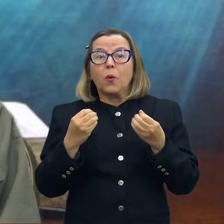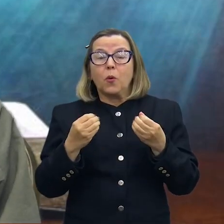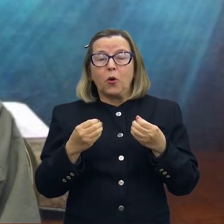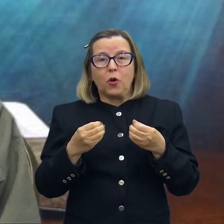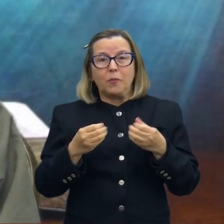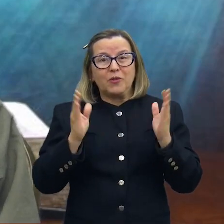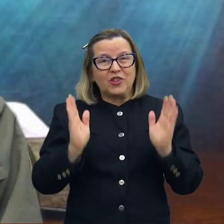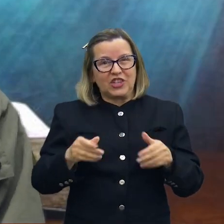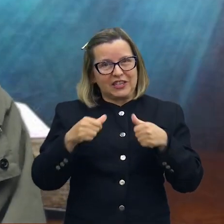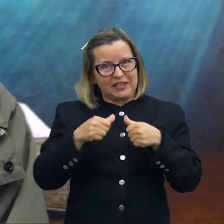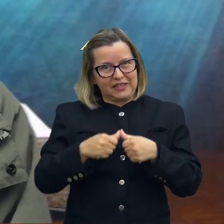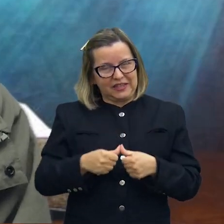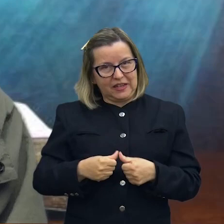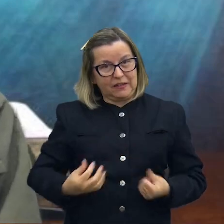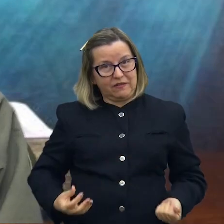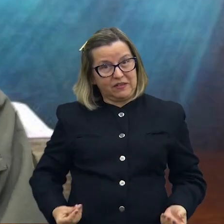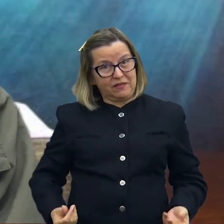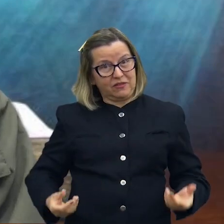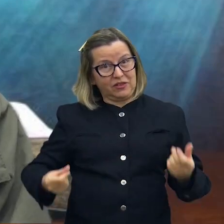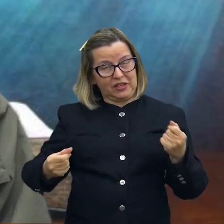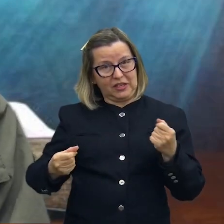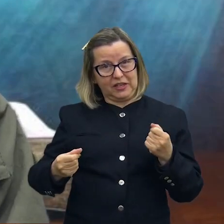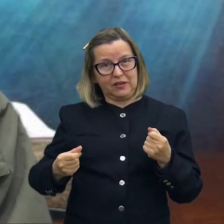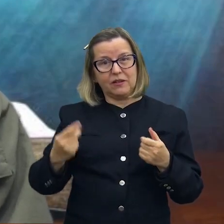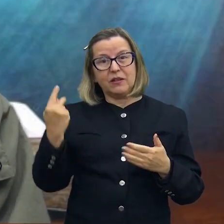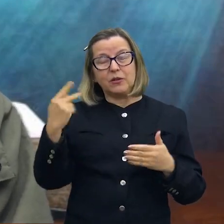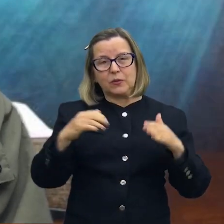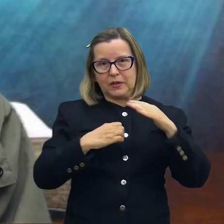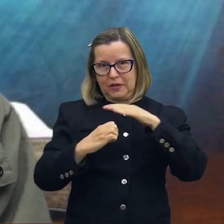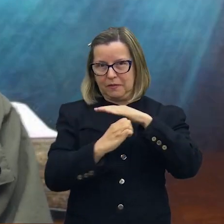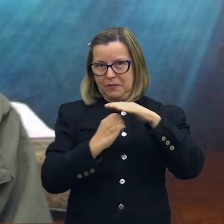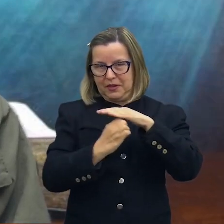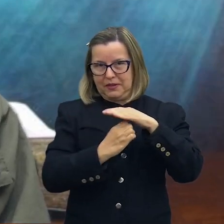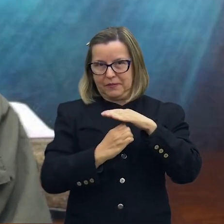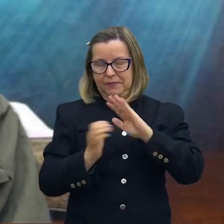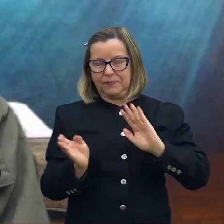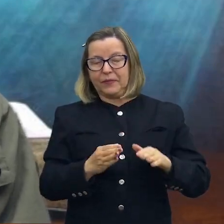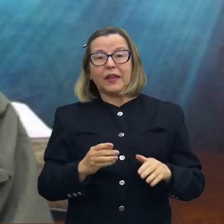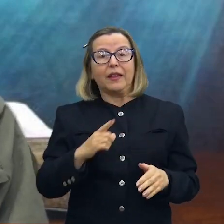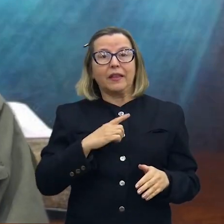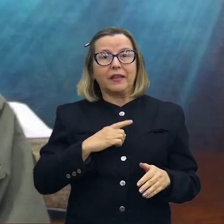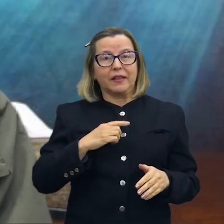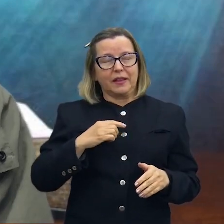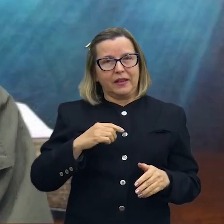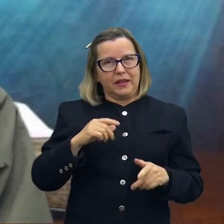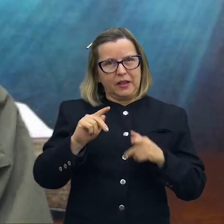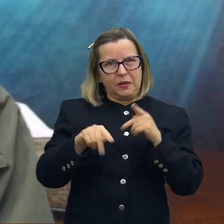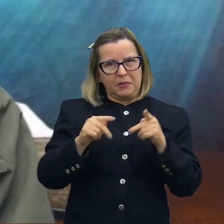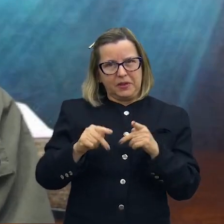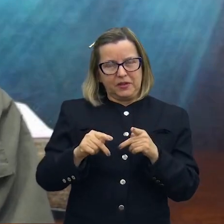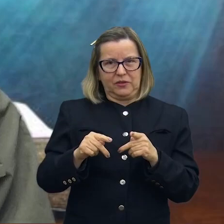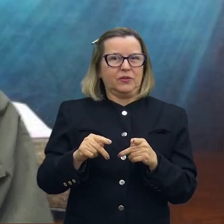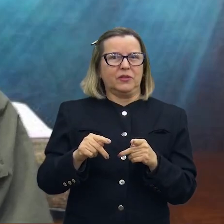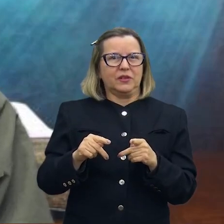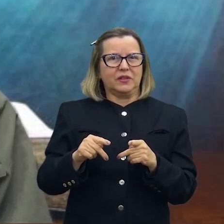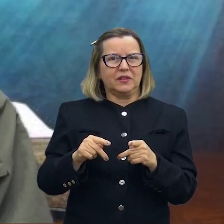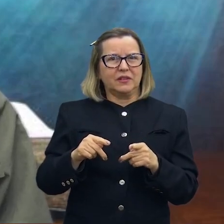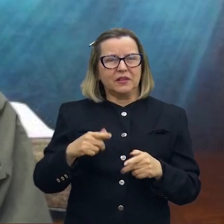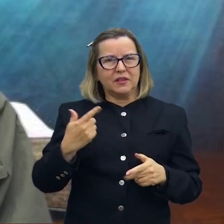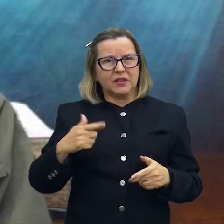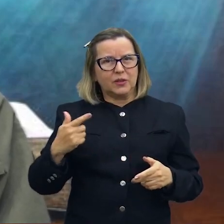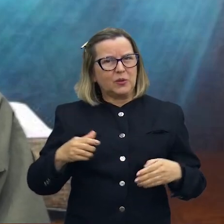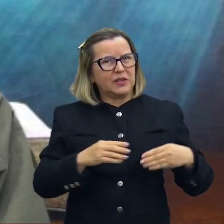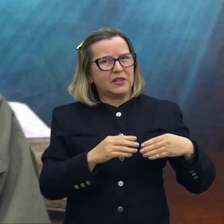vocês. Nós encontramos pessoas que têm negócios 5, 10, 20, 30 anos, elas não têm controle